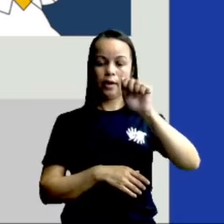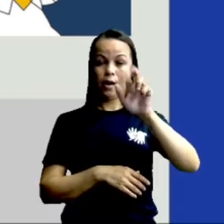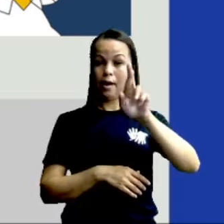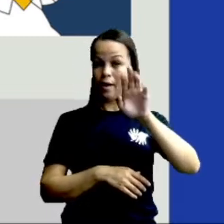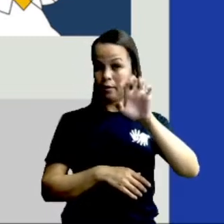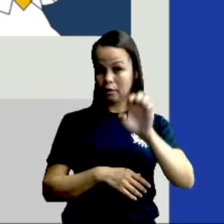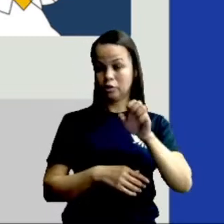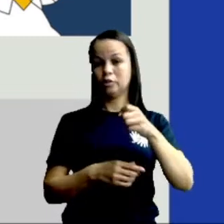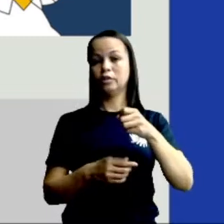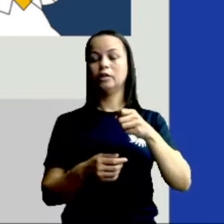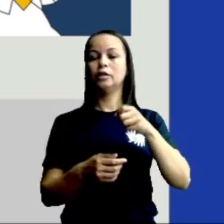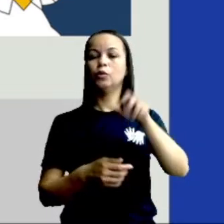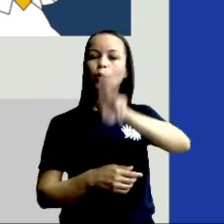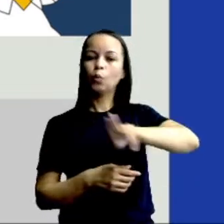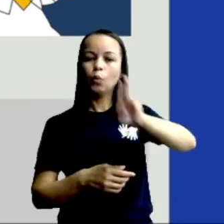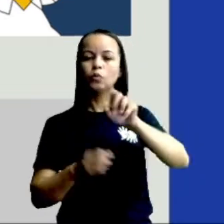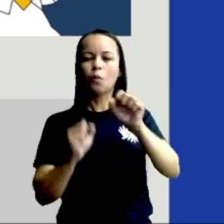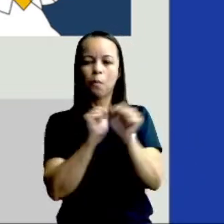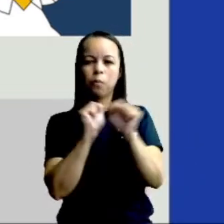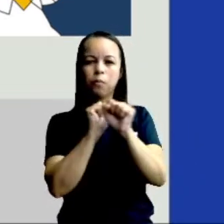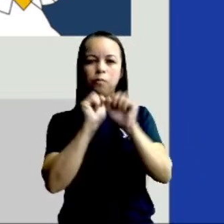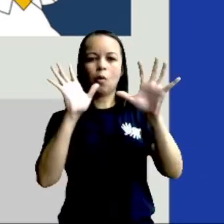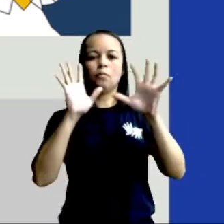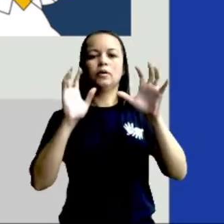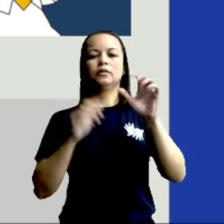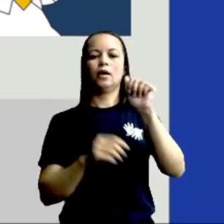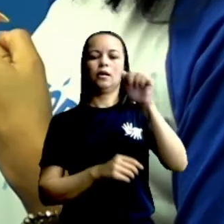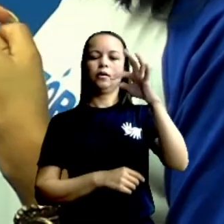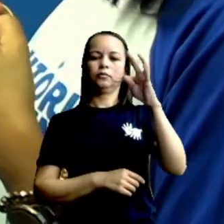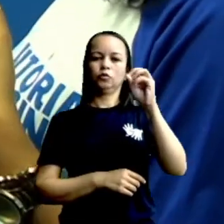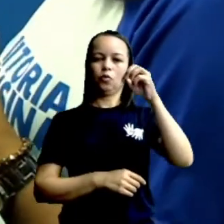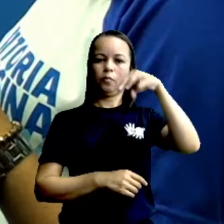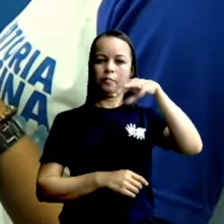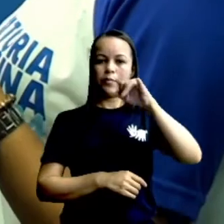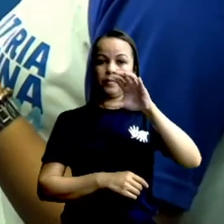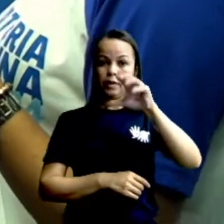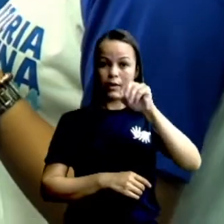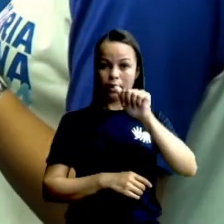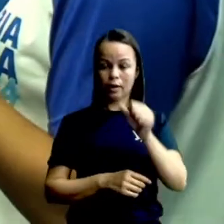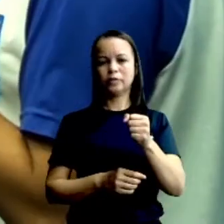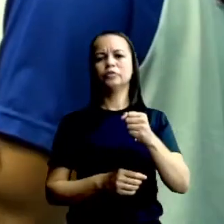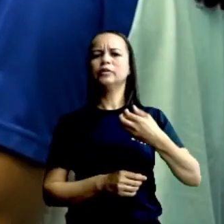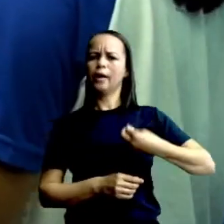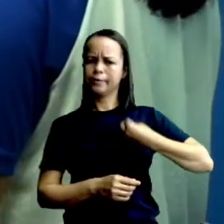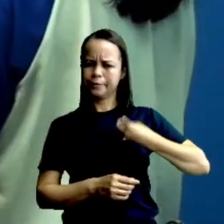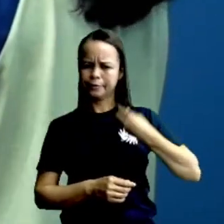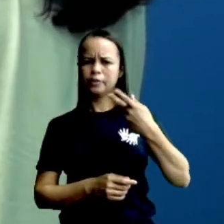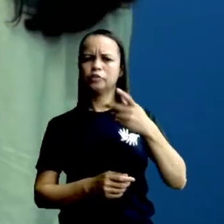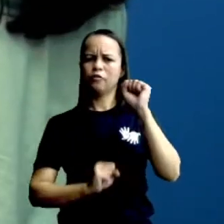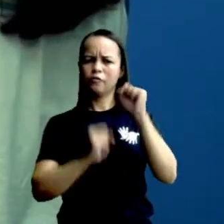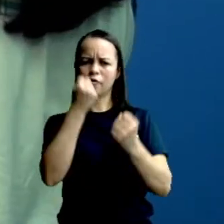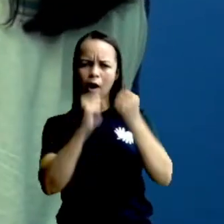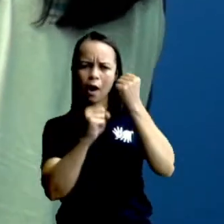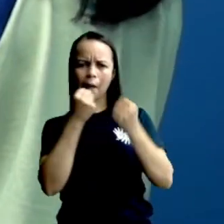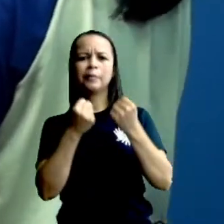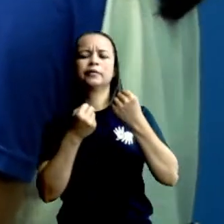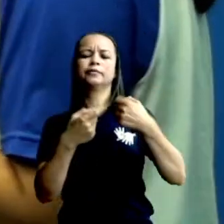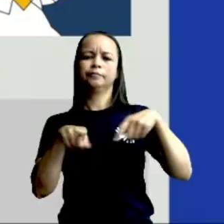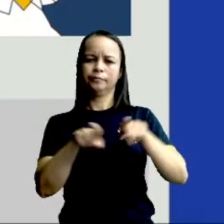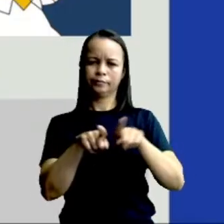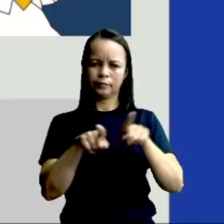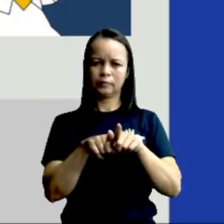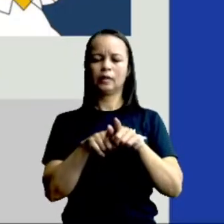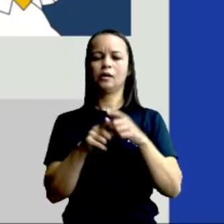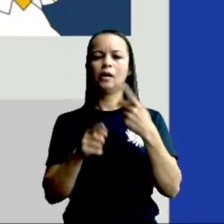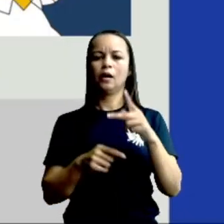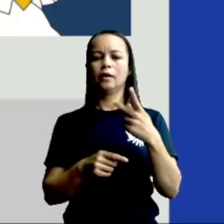isso existe, né? Terceiro ano, isso existe, certo? Existem fábricas aí, nucleares de bombas atômicas.